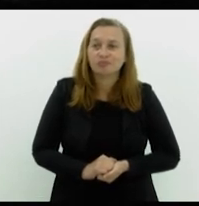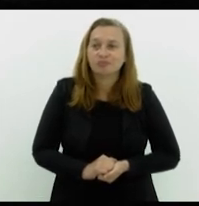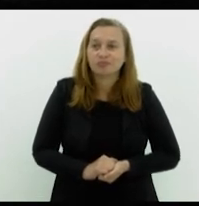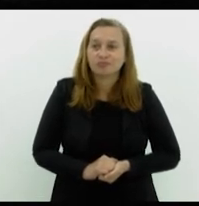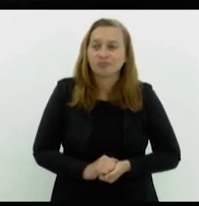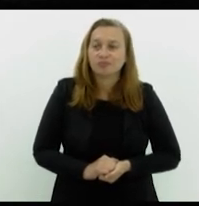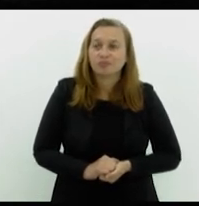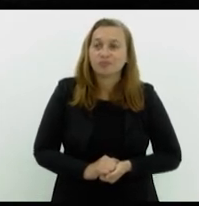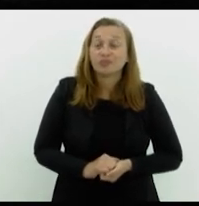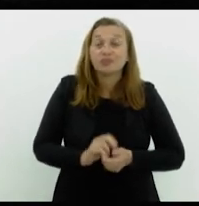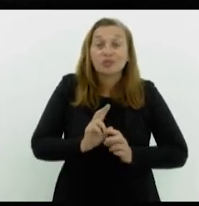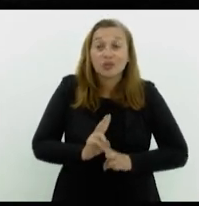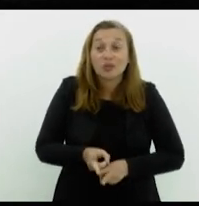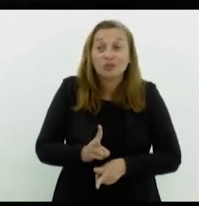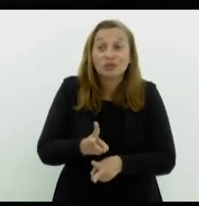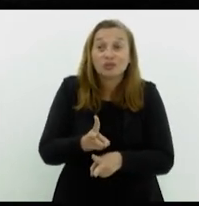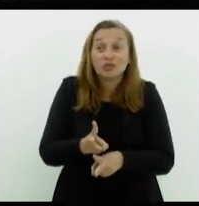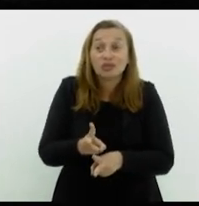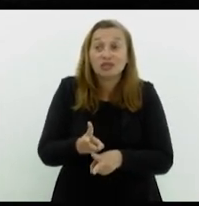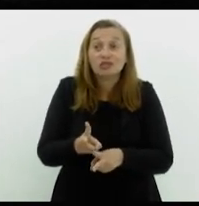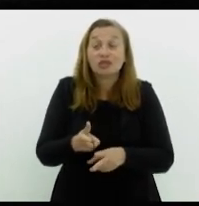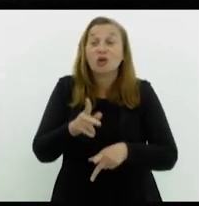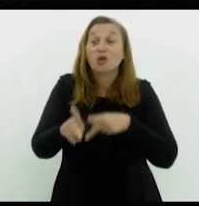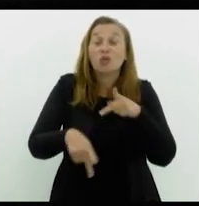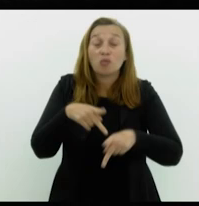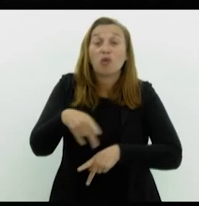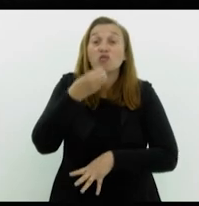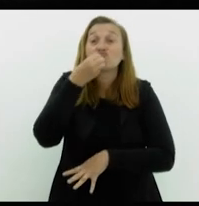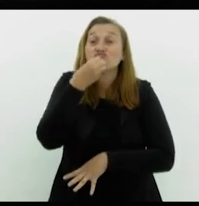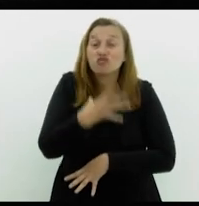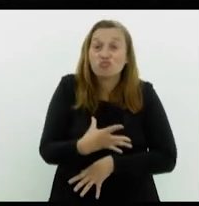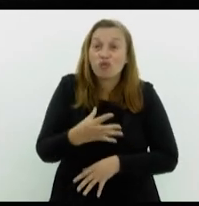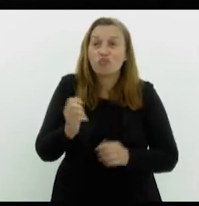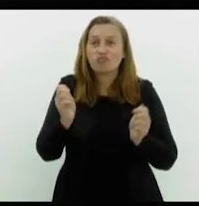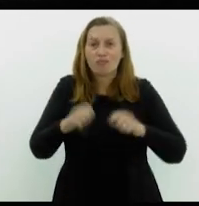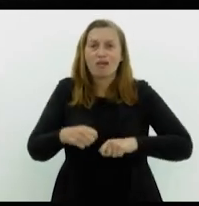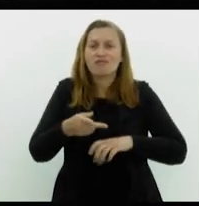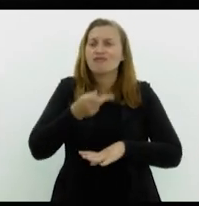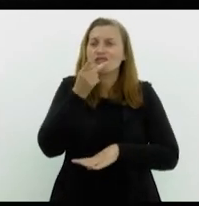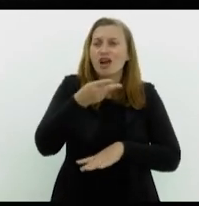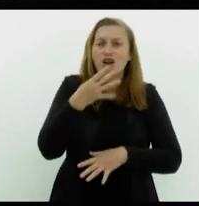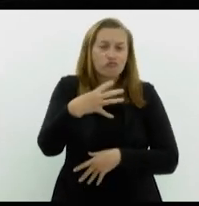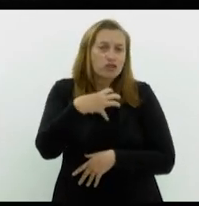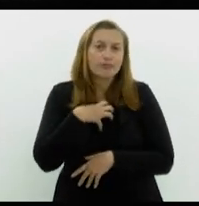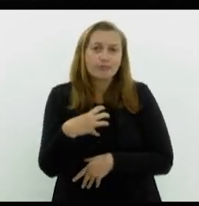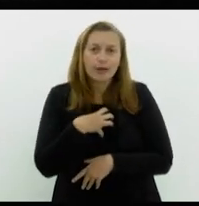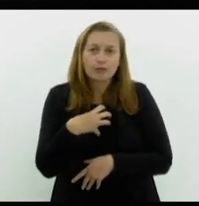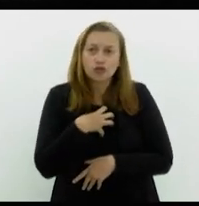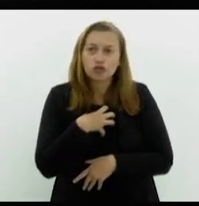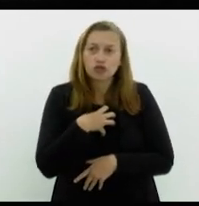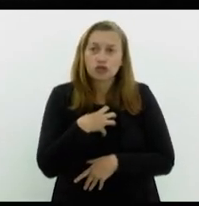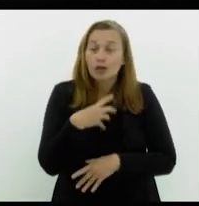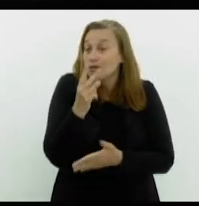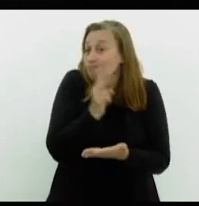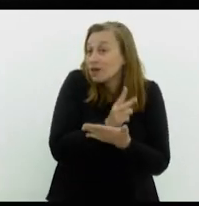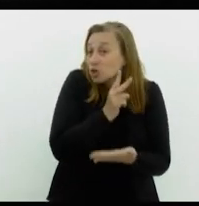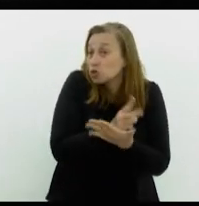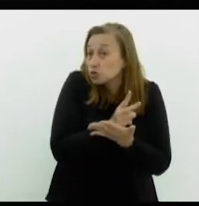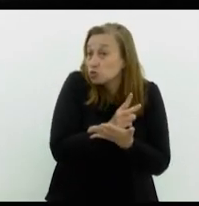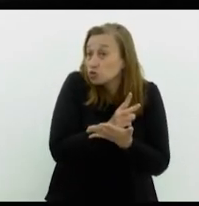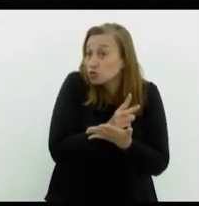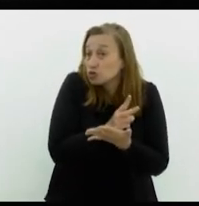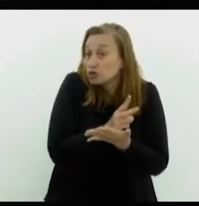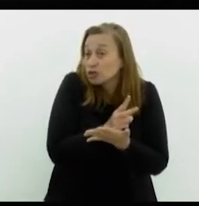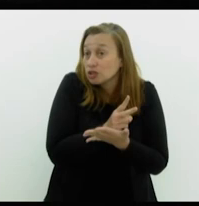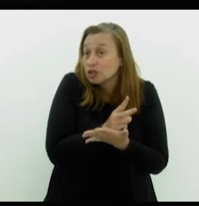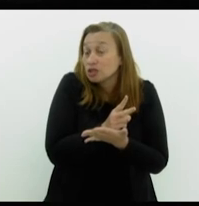E manteve a população de bem capaz de expressar aquilo que sente, mesmo que